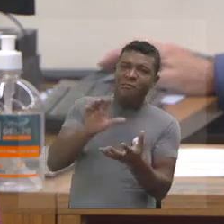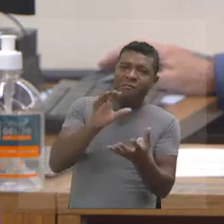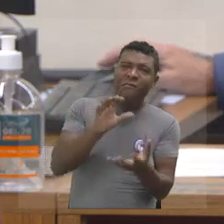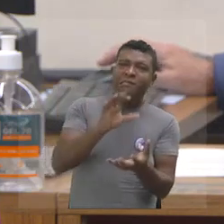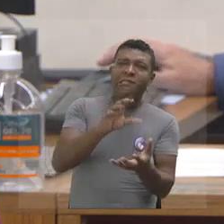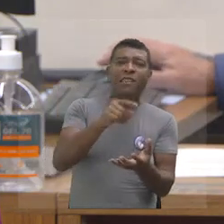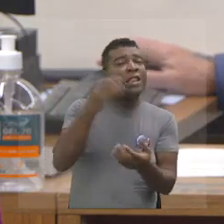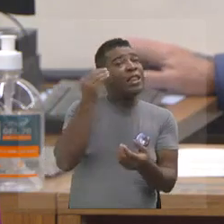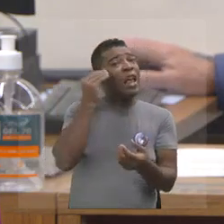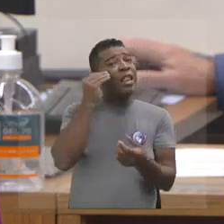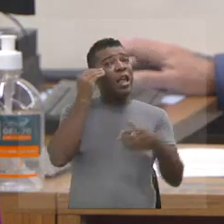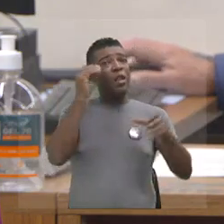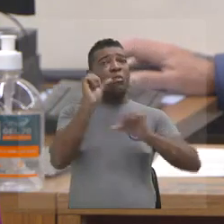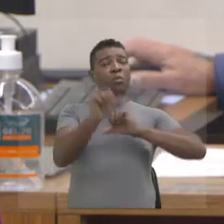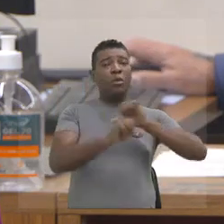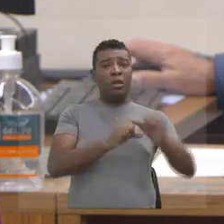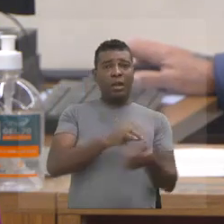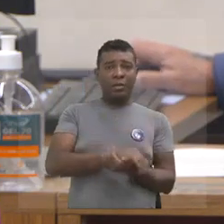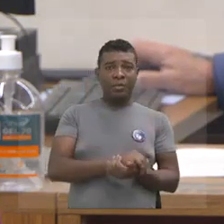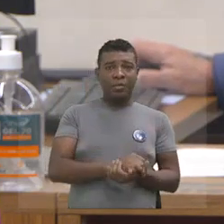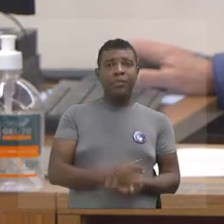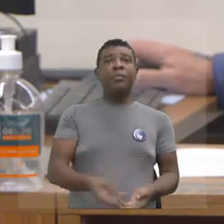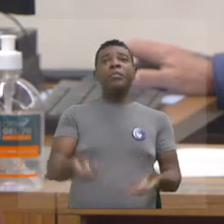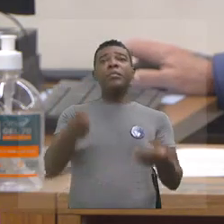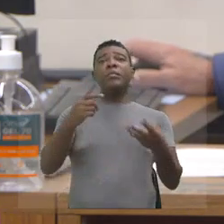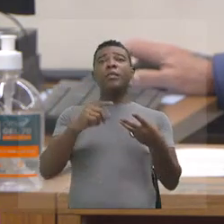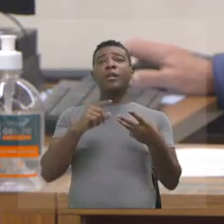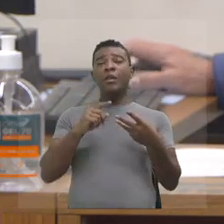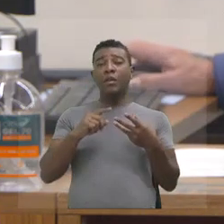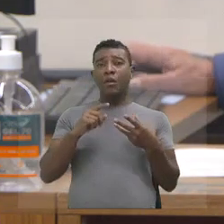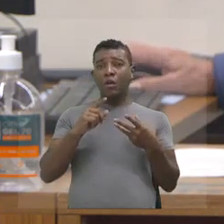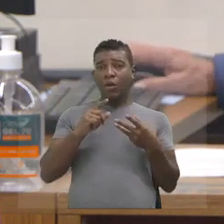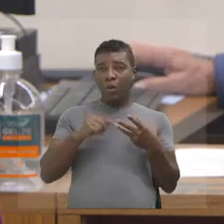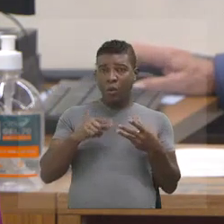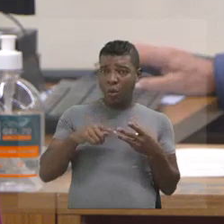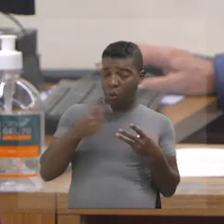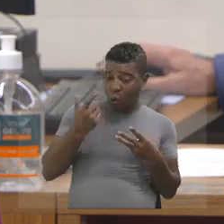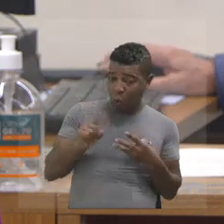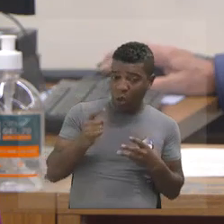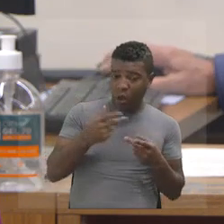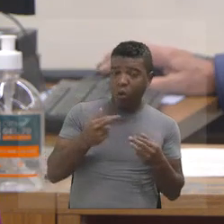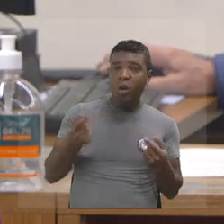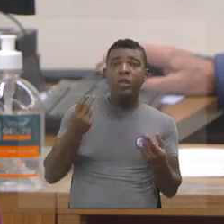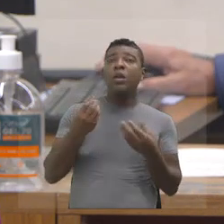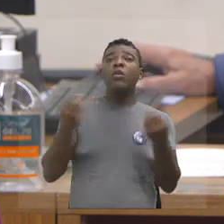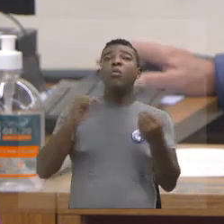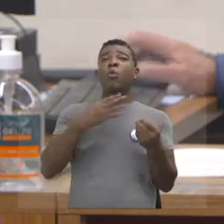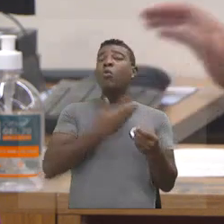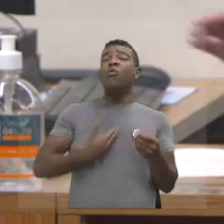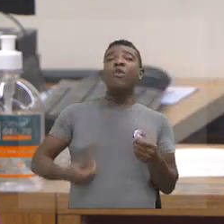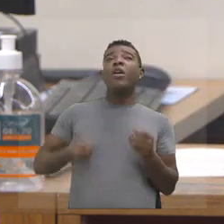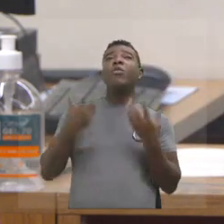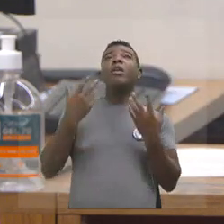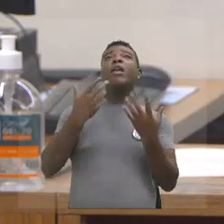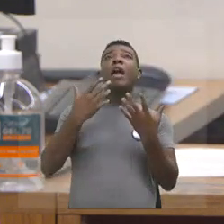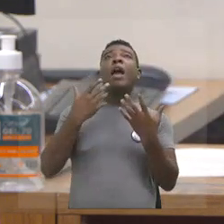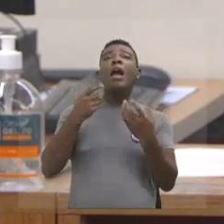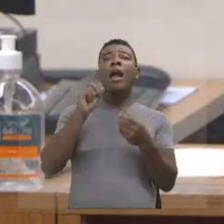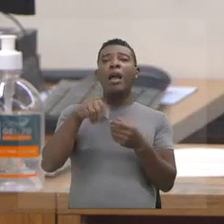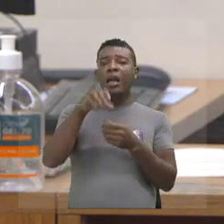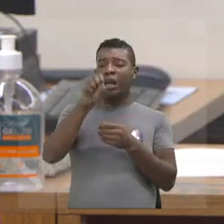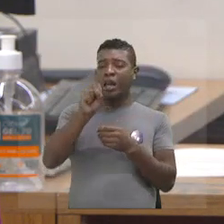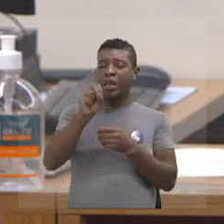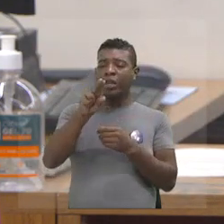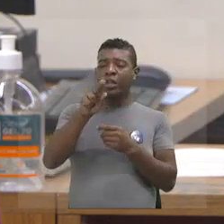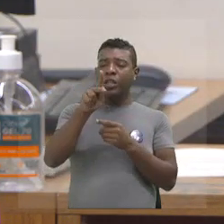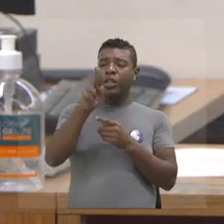que eu queria é saber como é que o governo pretende Qual é o futuro da Supre né na estrutura